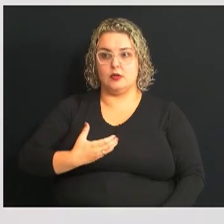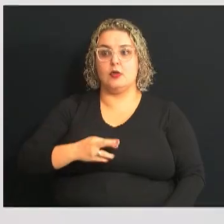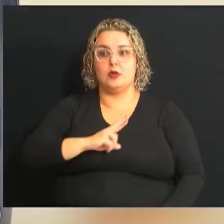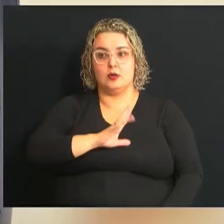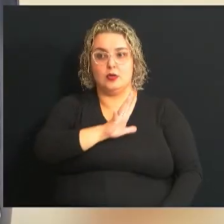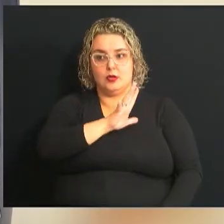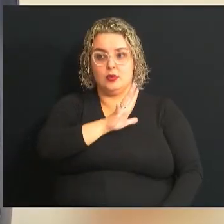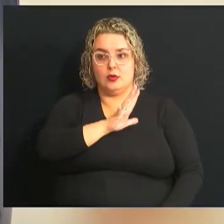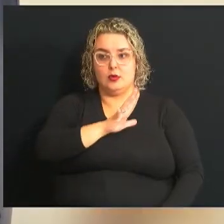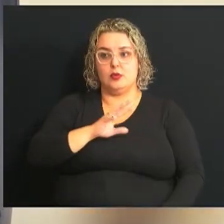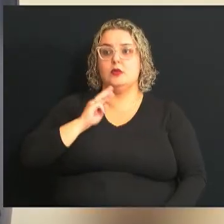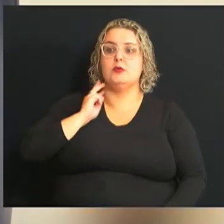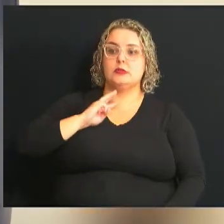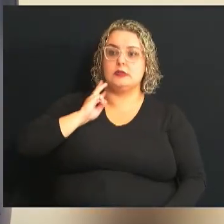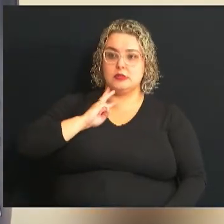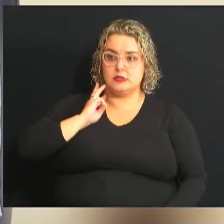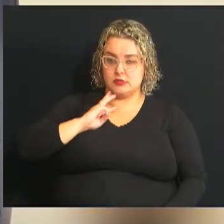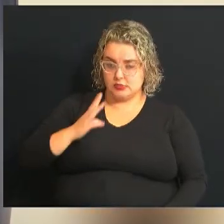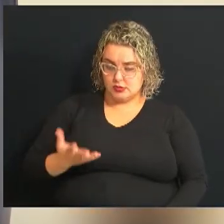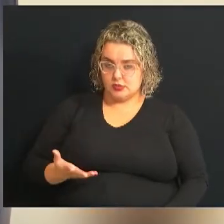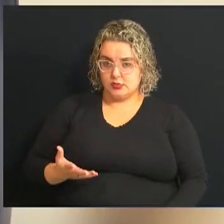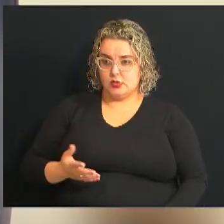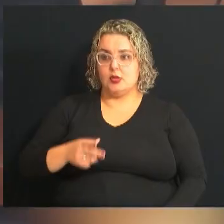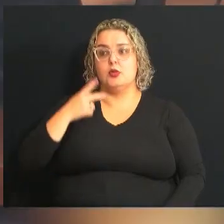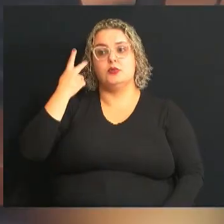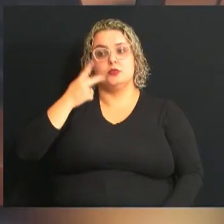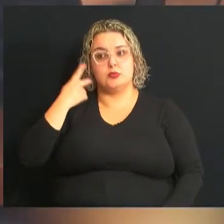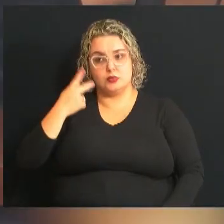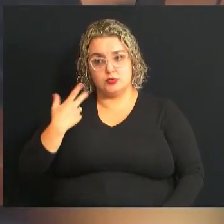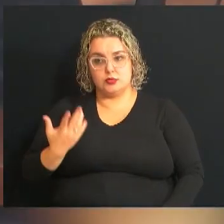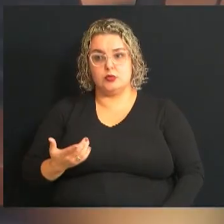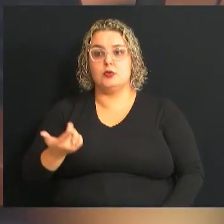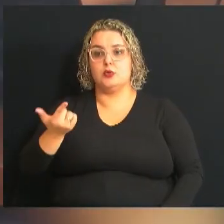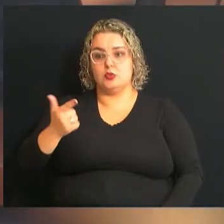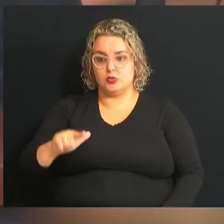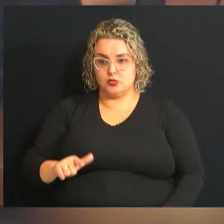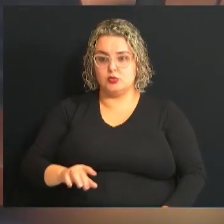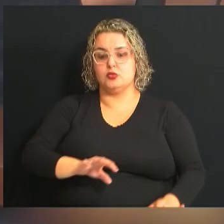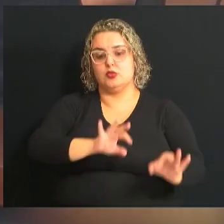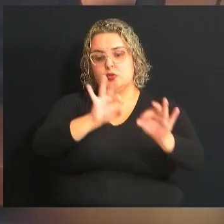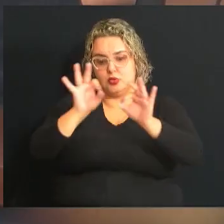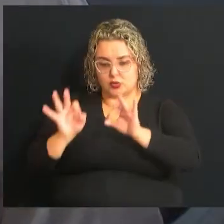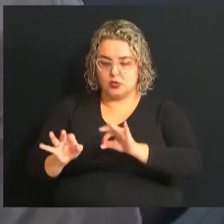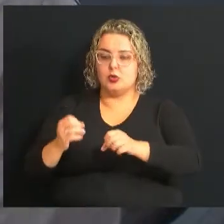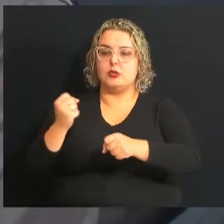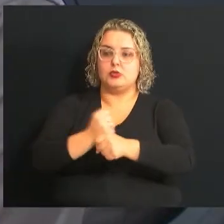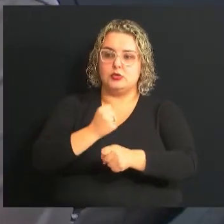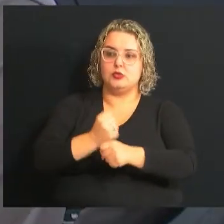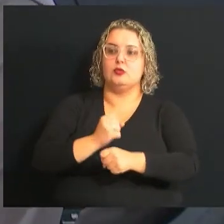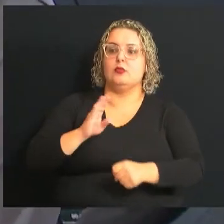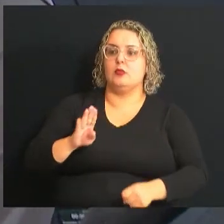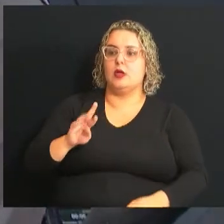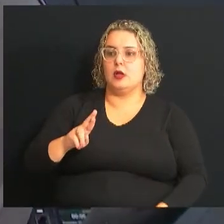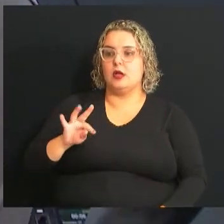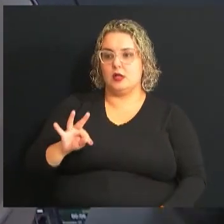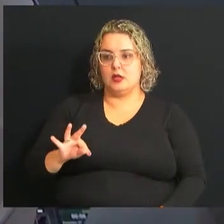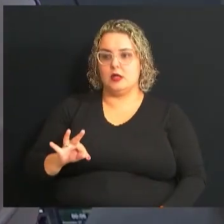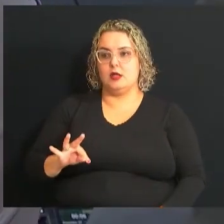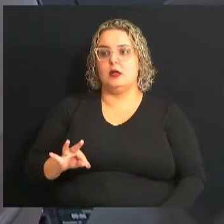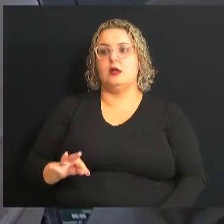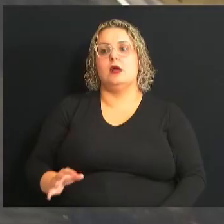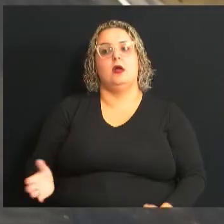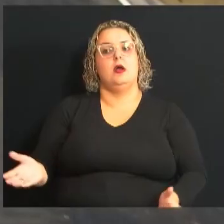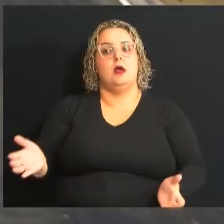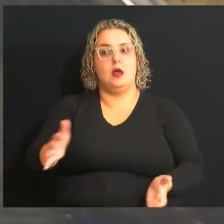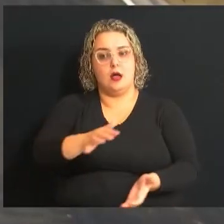Gás e Cecílio Santos. Os parlamentares vão continuar acompanhando as obras do BRT. A pasta do BRT deveria ficar